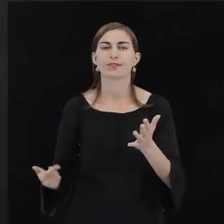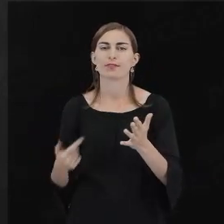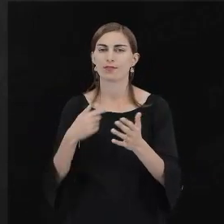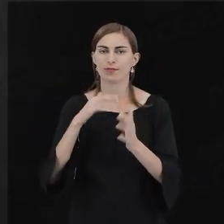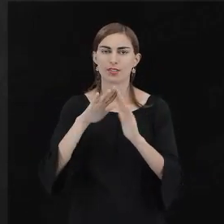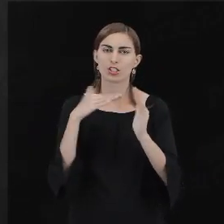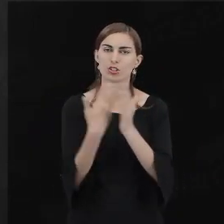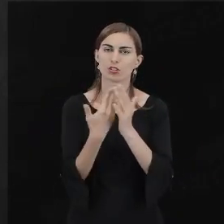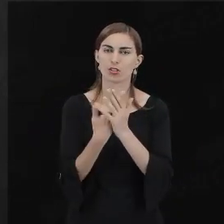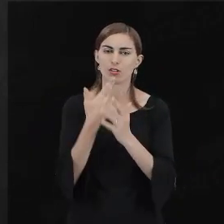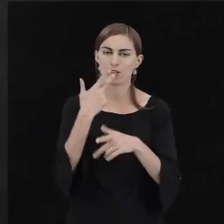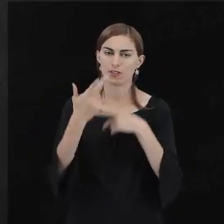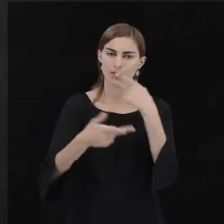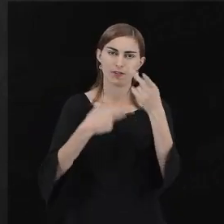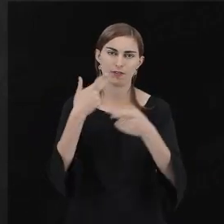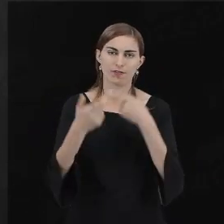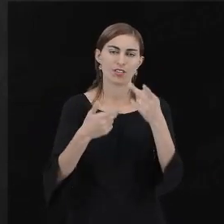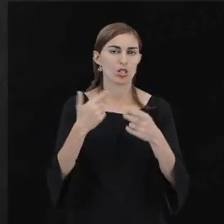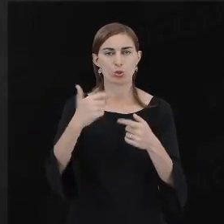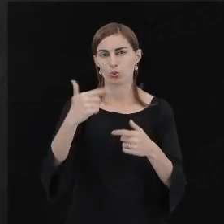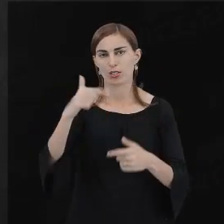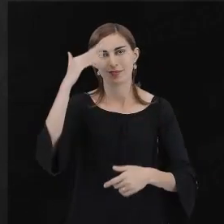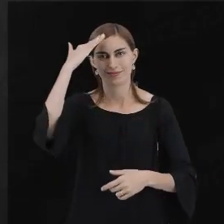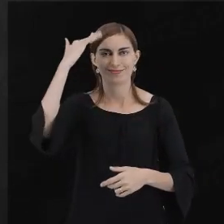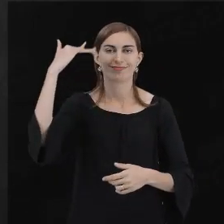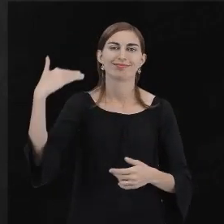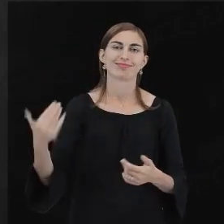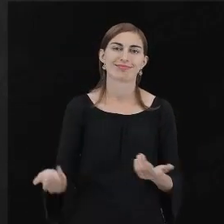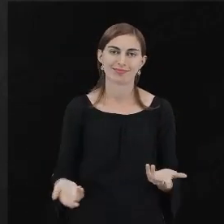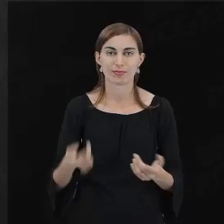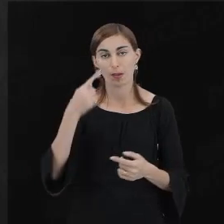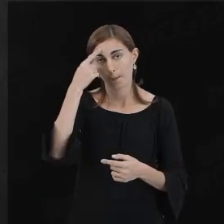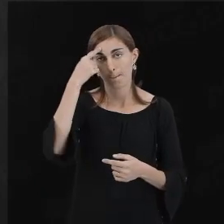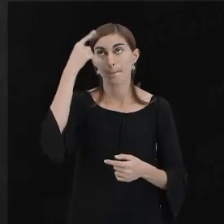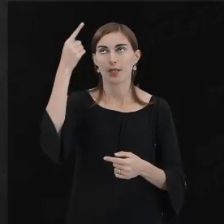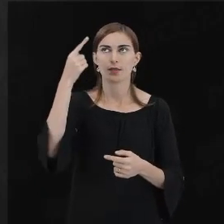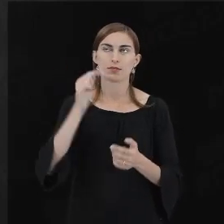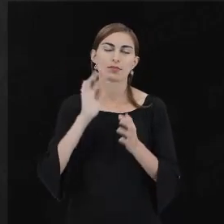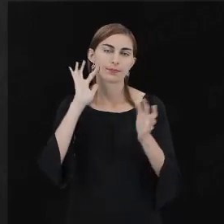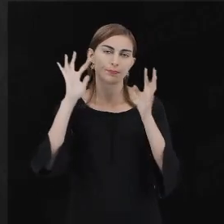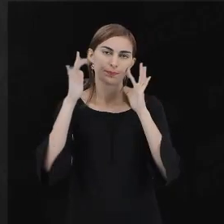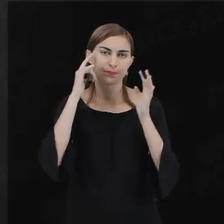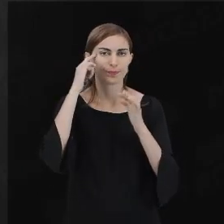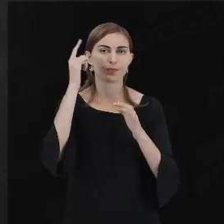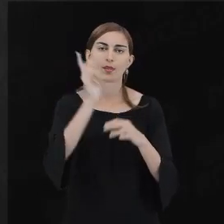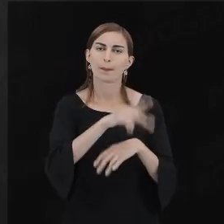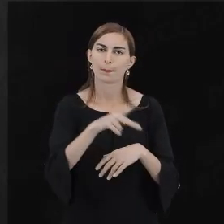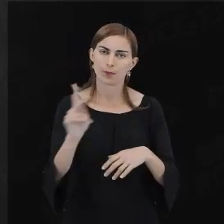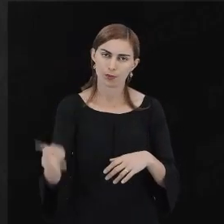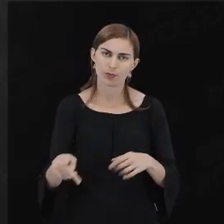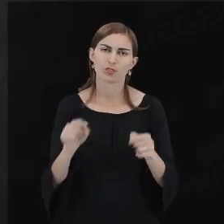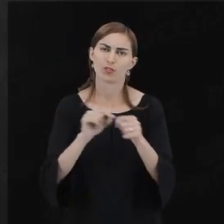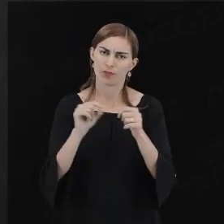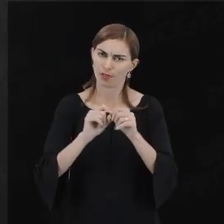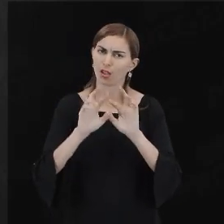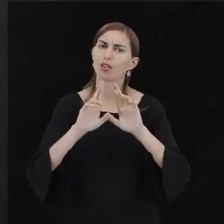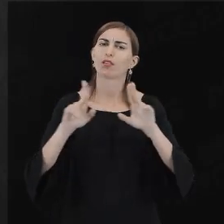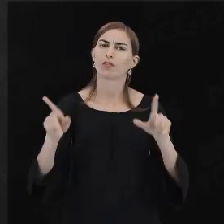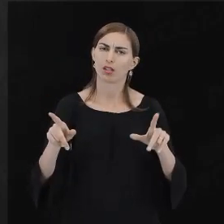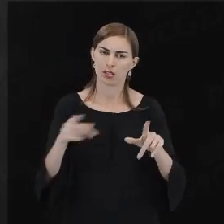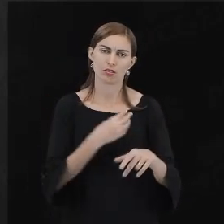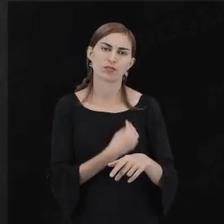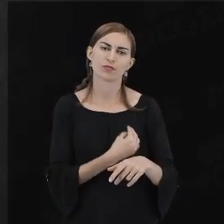não estão produzindo sucesso. Eu imagino e fico pensando sempre que os professores fazem a diferença na vida dos seus